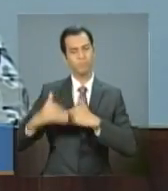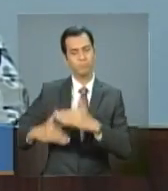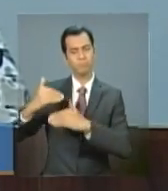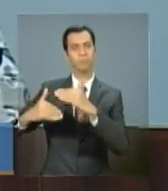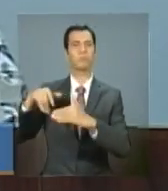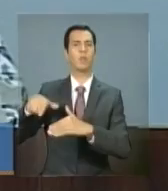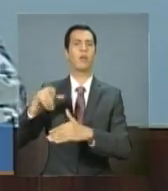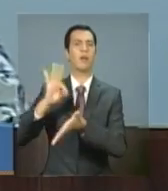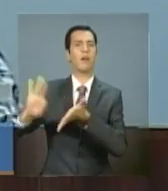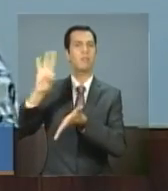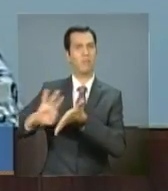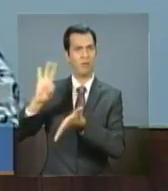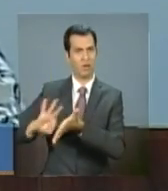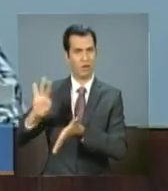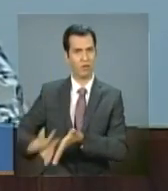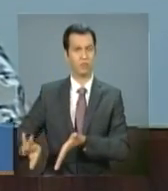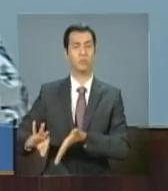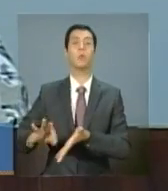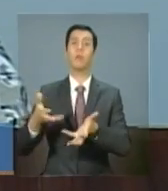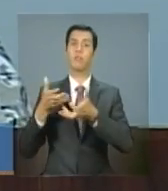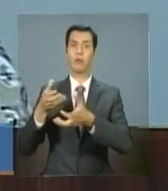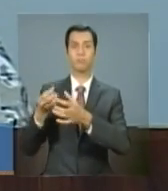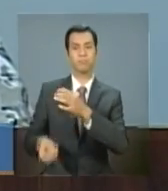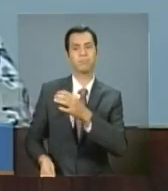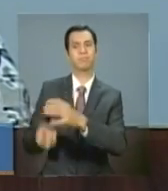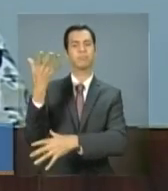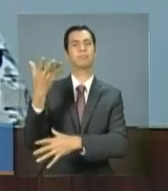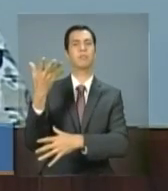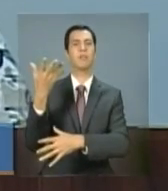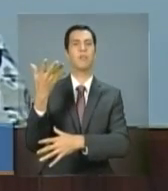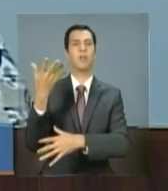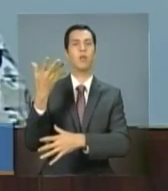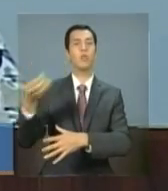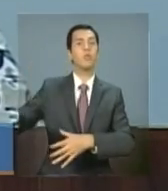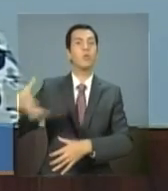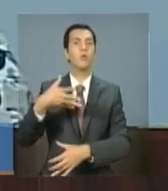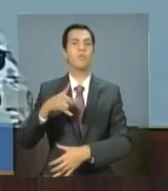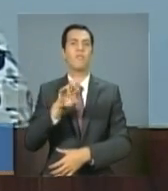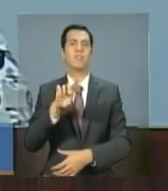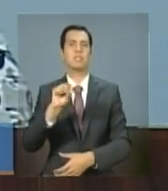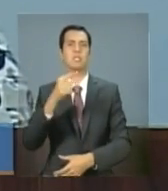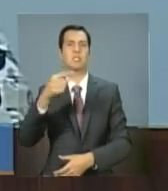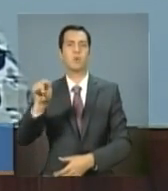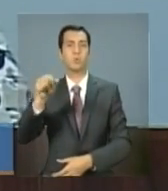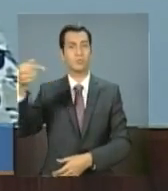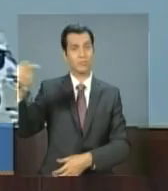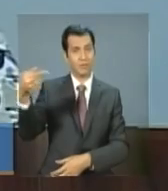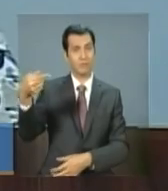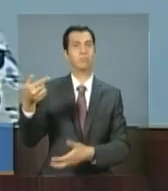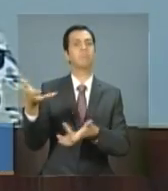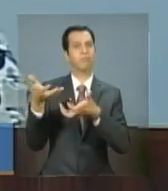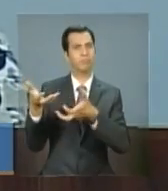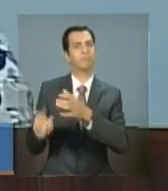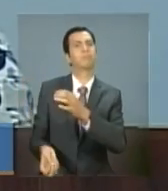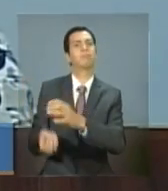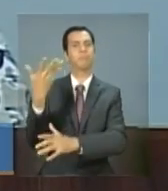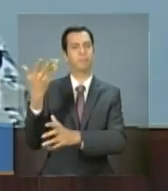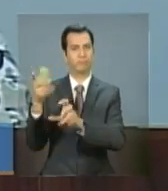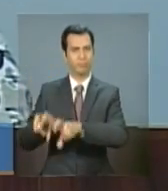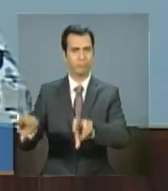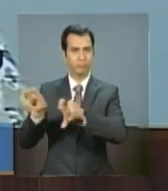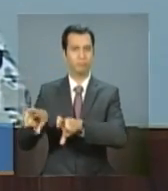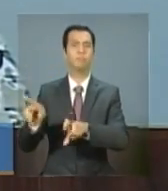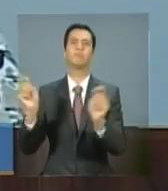hoje, implementar a versão 7 do Cadastro Único, que vai nos permitir fazer um planejamento e fazer uma gestão muito